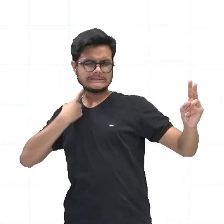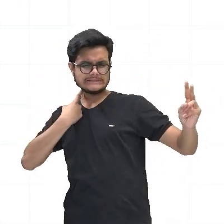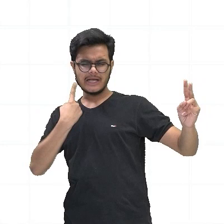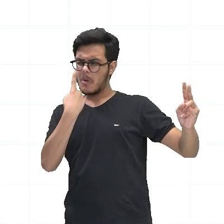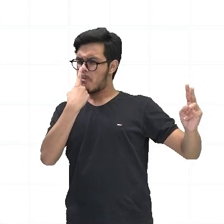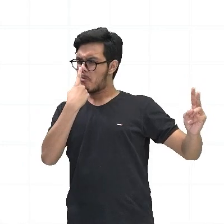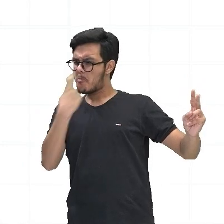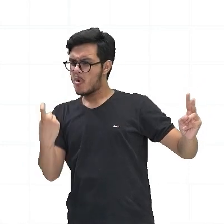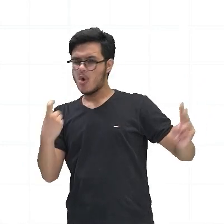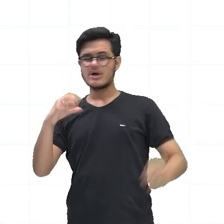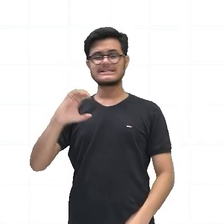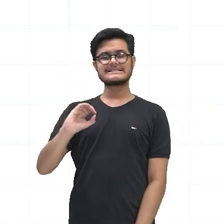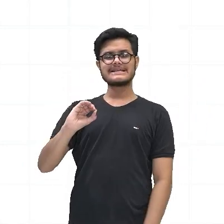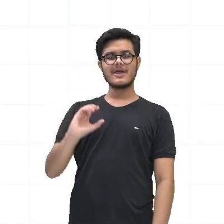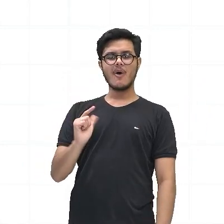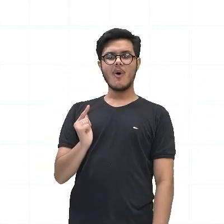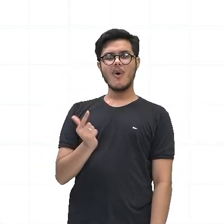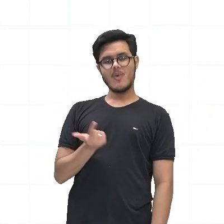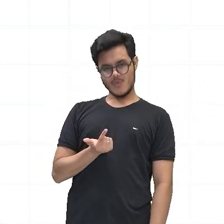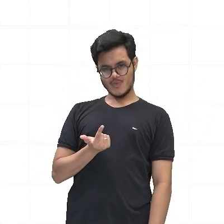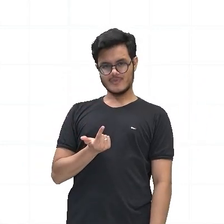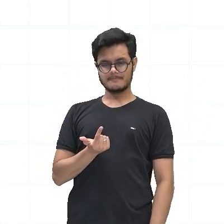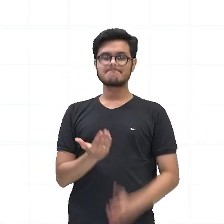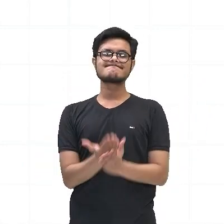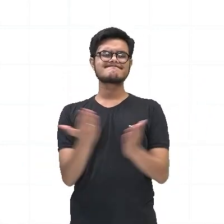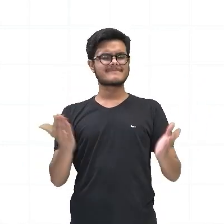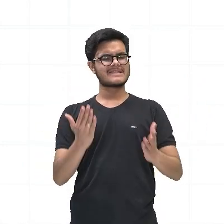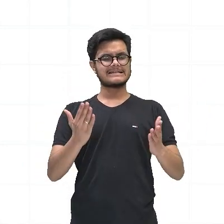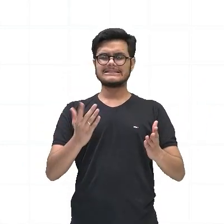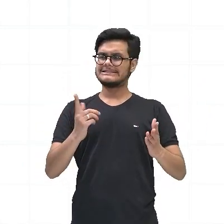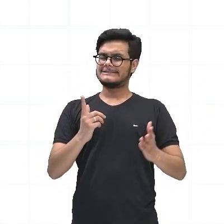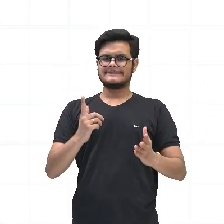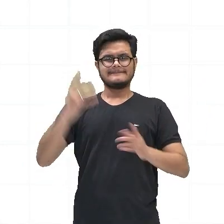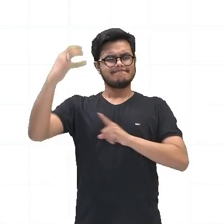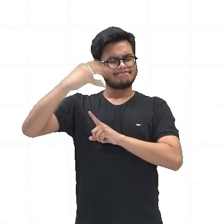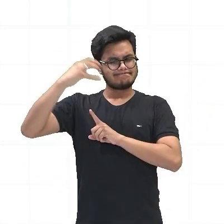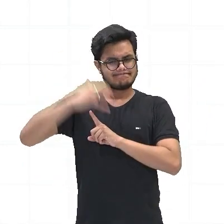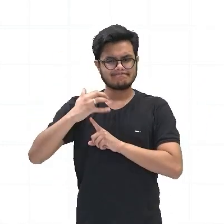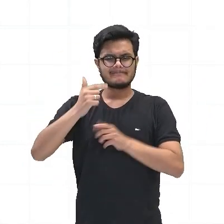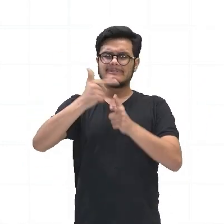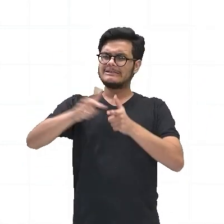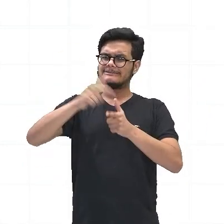é conhecido aí como CO2, o que tem agravados impactos do efeito